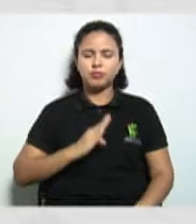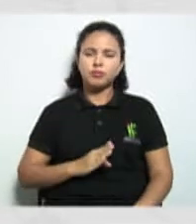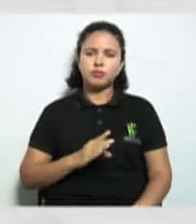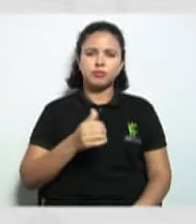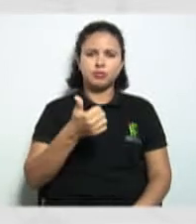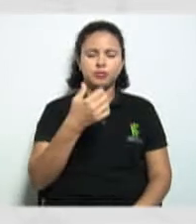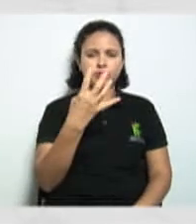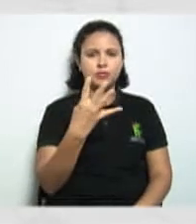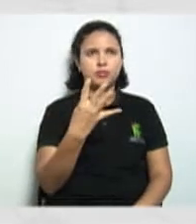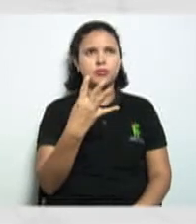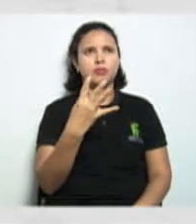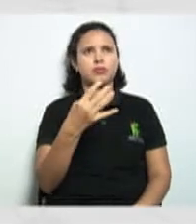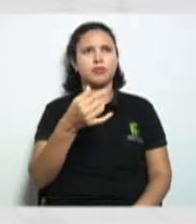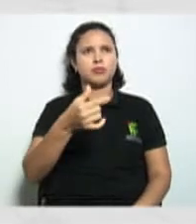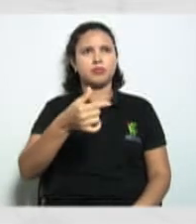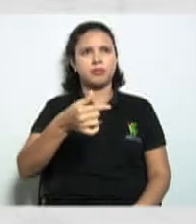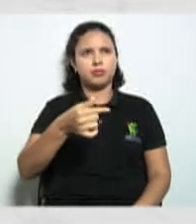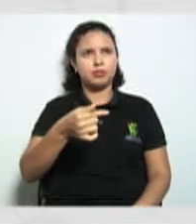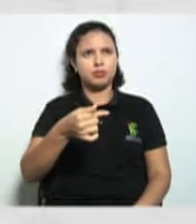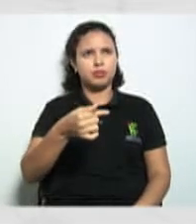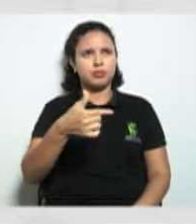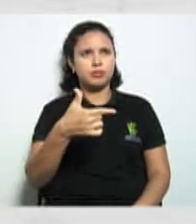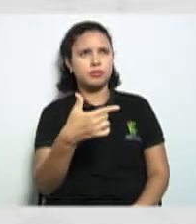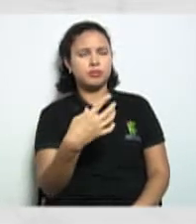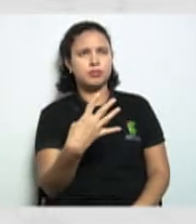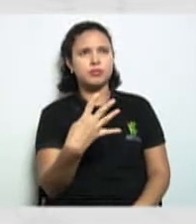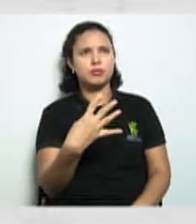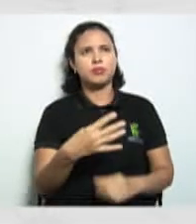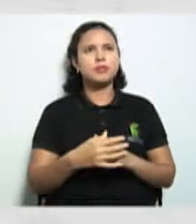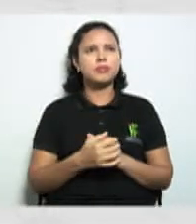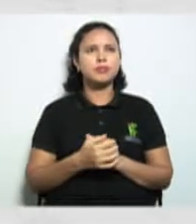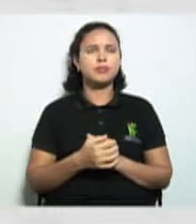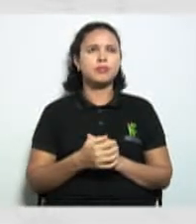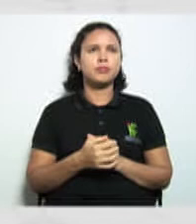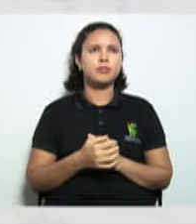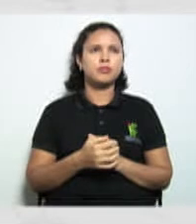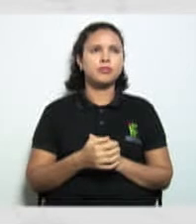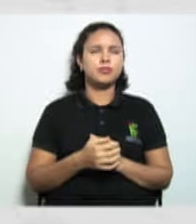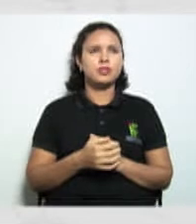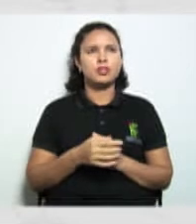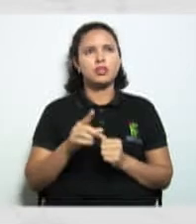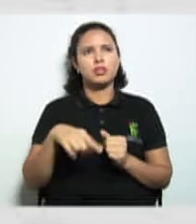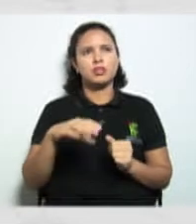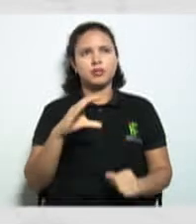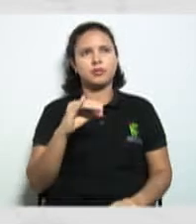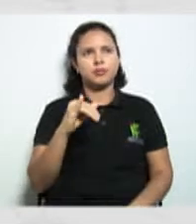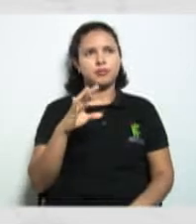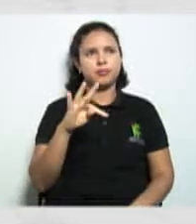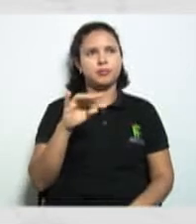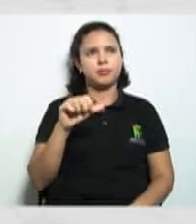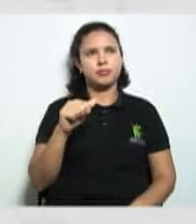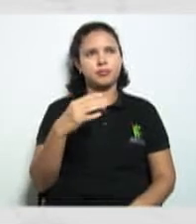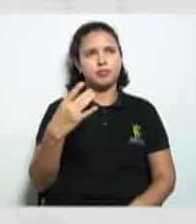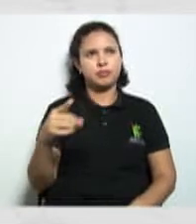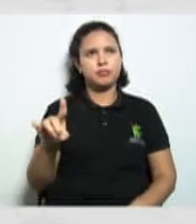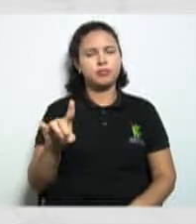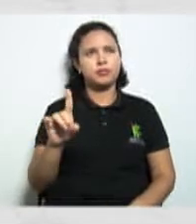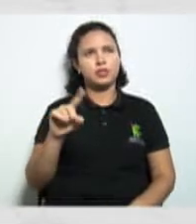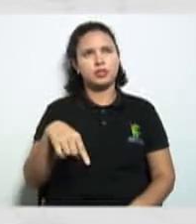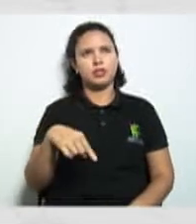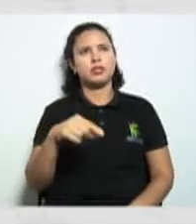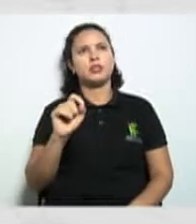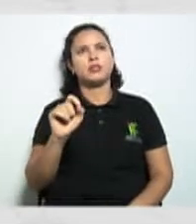14.724. Para citações, é a norma brasileira 10.520. Para referências, é a